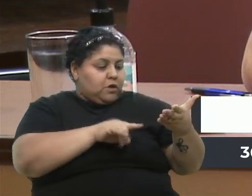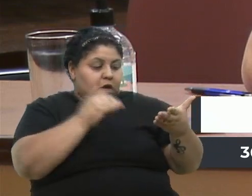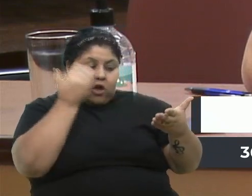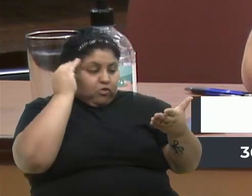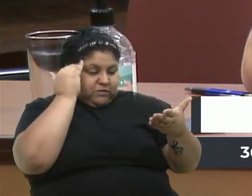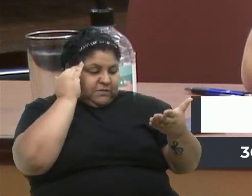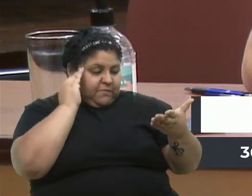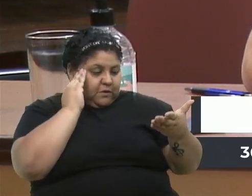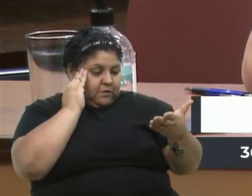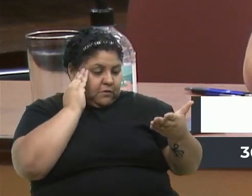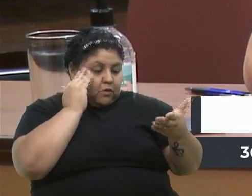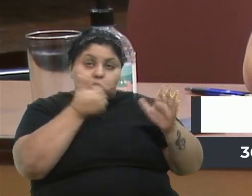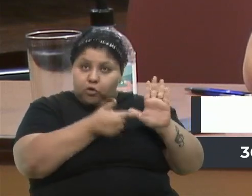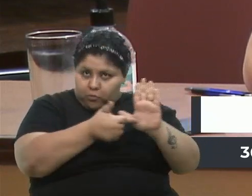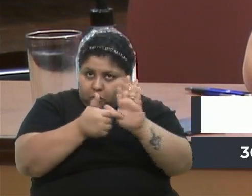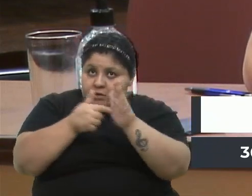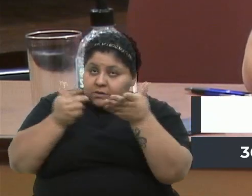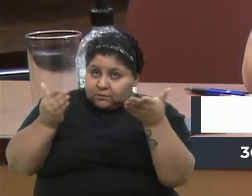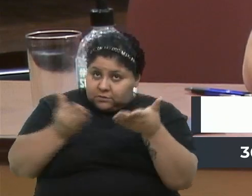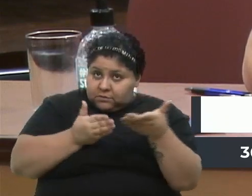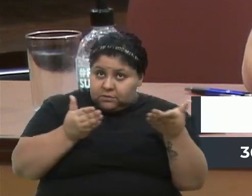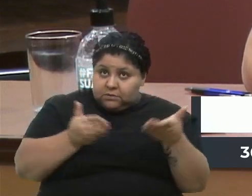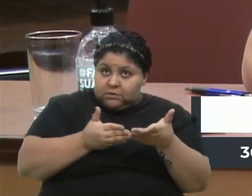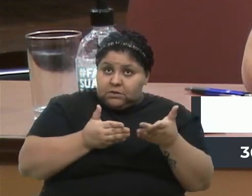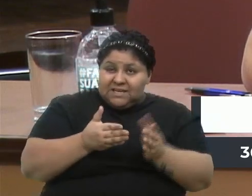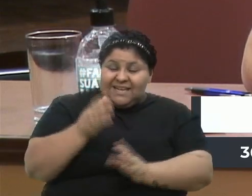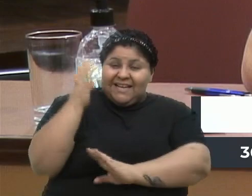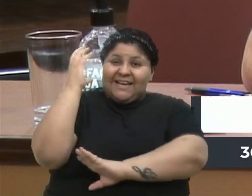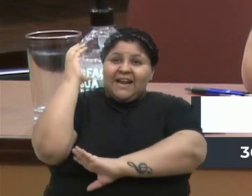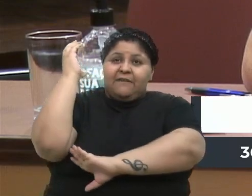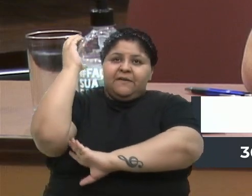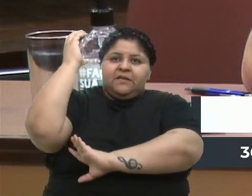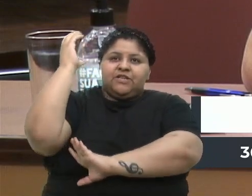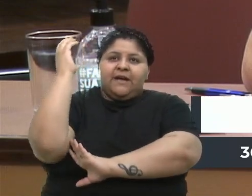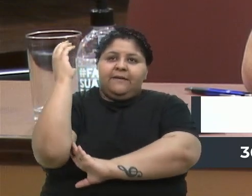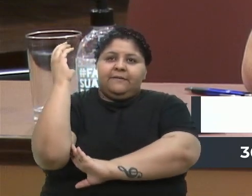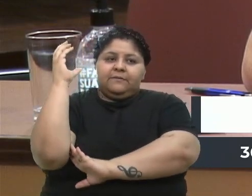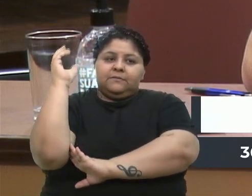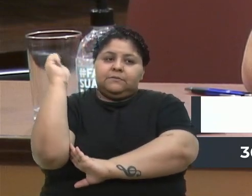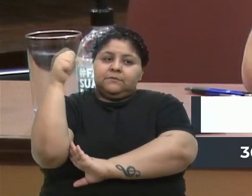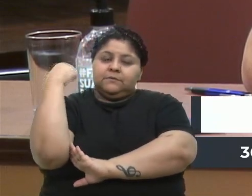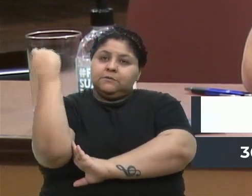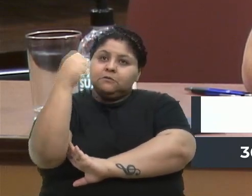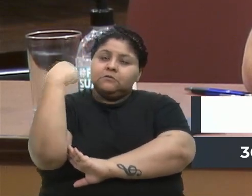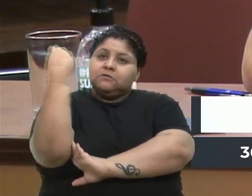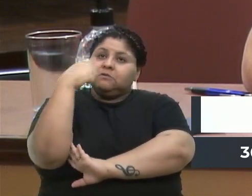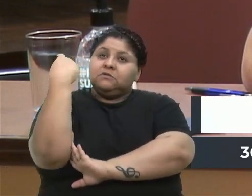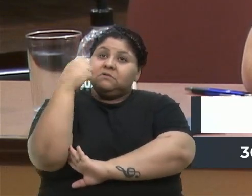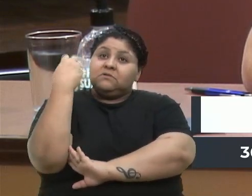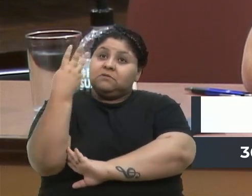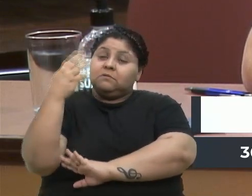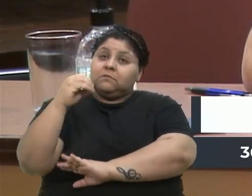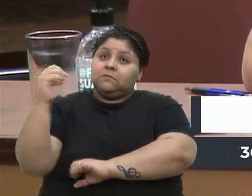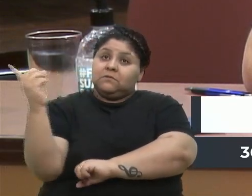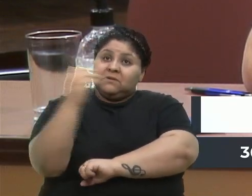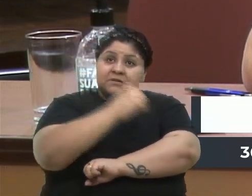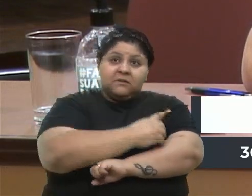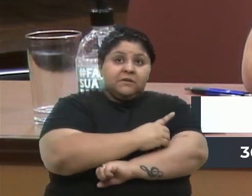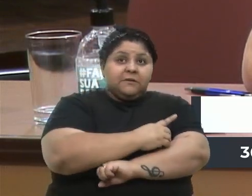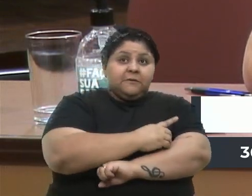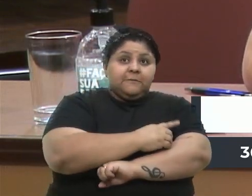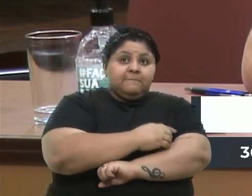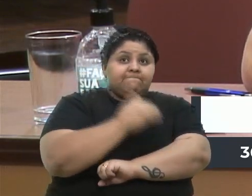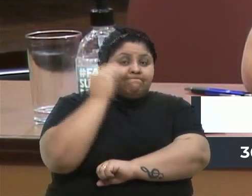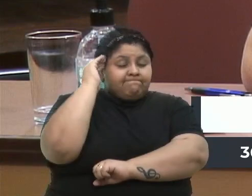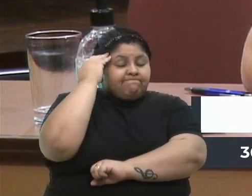vereador, o senhor traz a público hoje, ele é gravíssimo. Ele é gravíssimo, porque eu não sei se nos 30 dias a gente vai conseguir ainda apurar